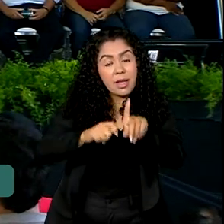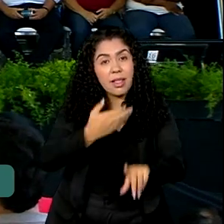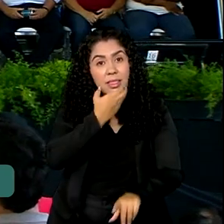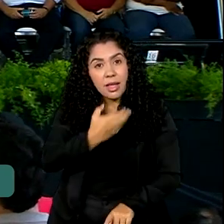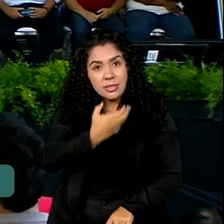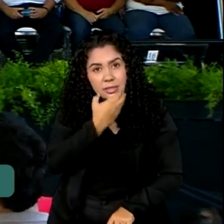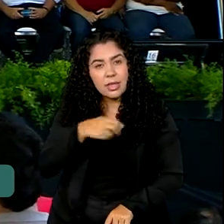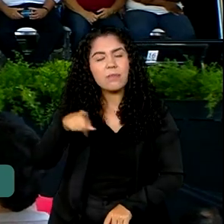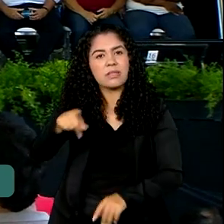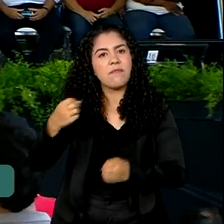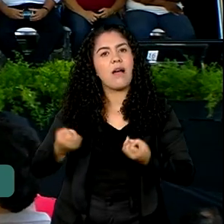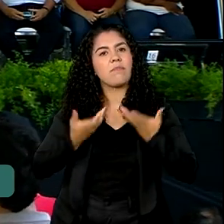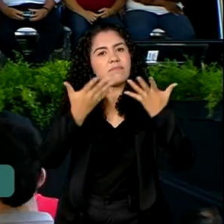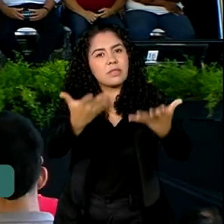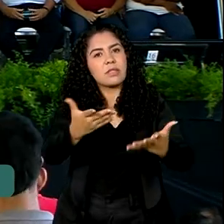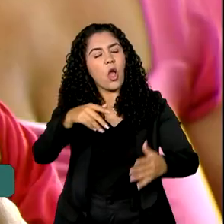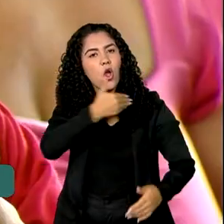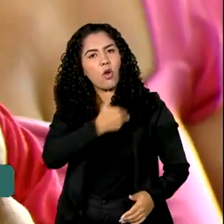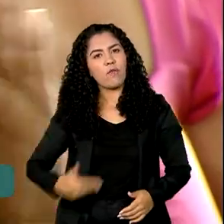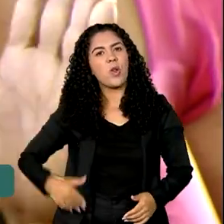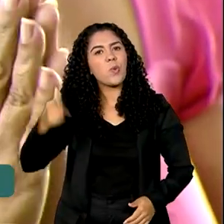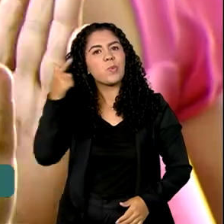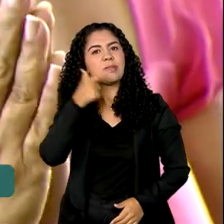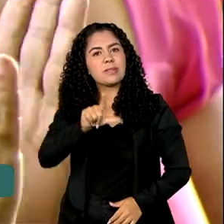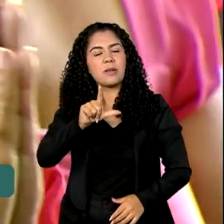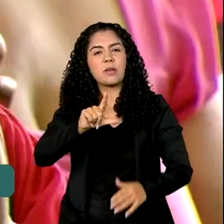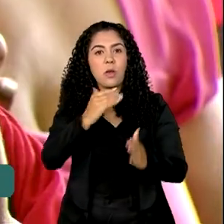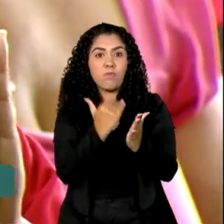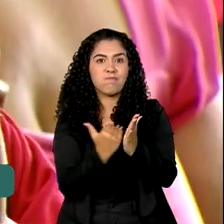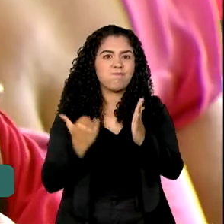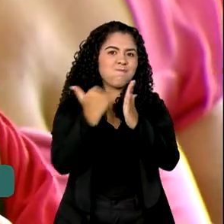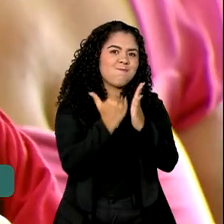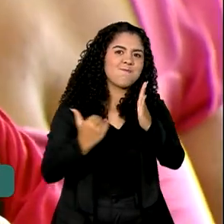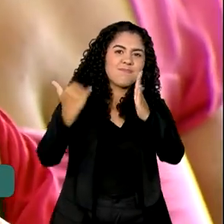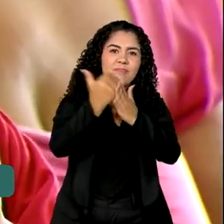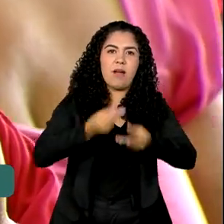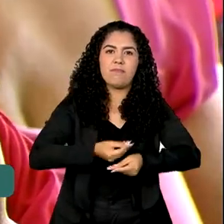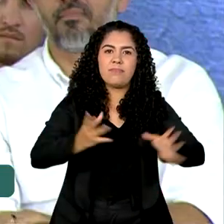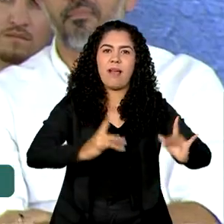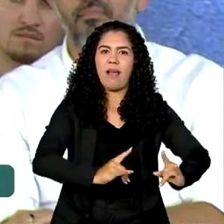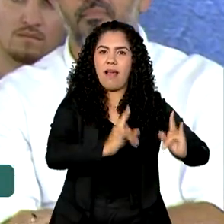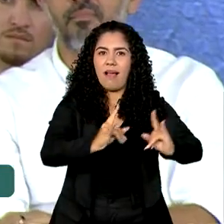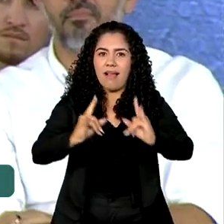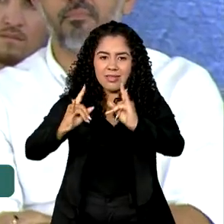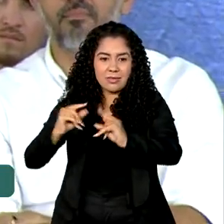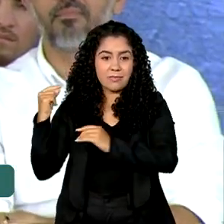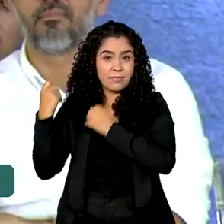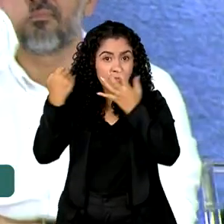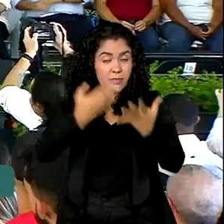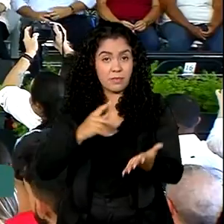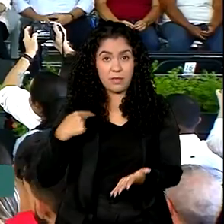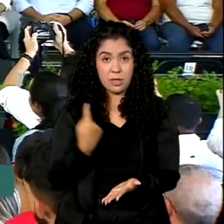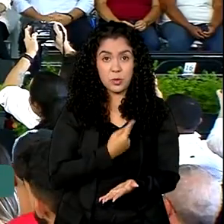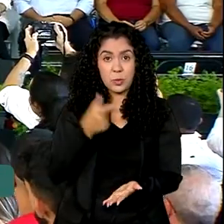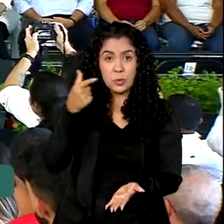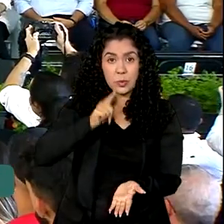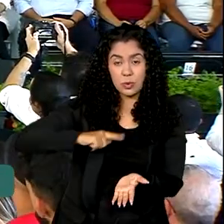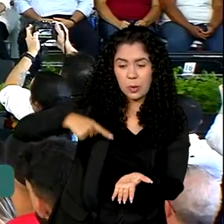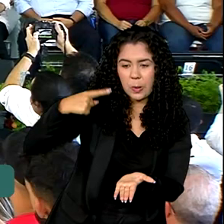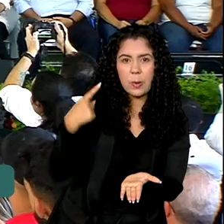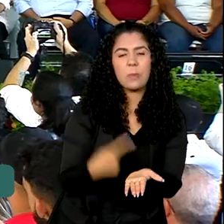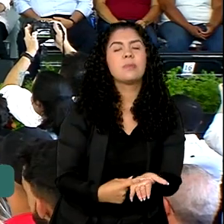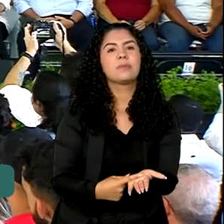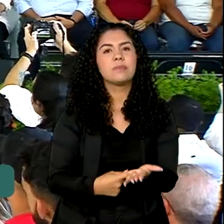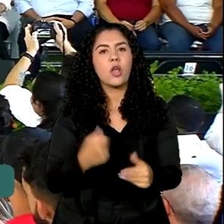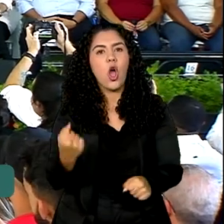governo ultrapassou a meta de 2 milhões de unidades habitacionais. Nós assumimos o compromisso de construir mais